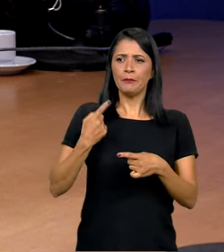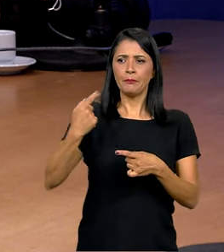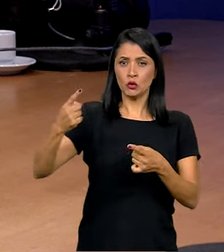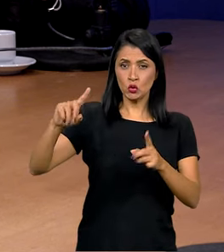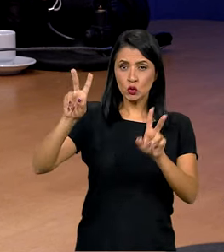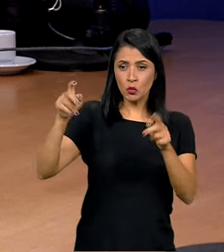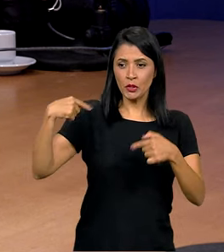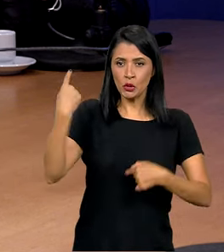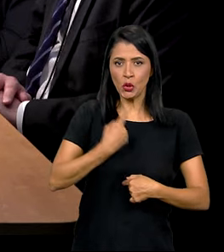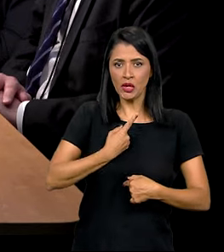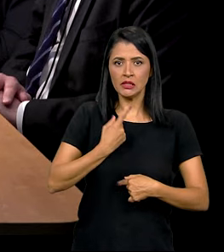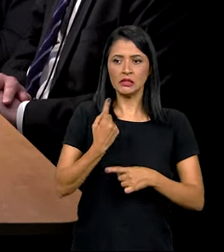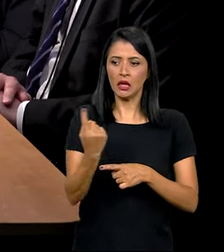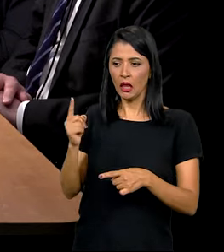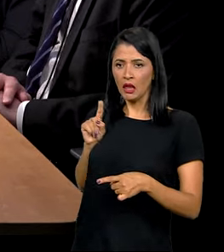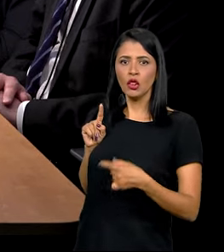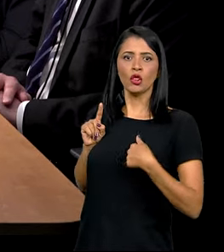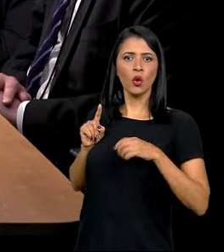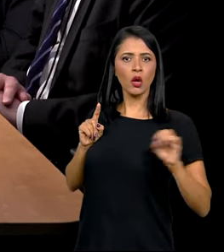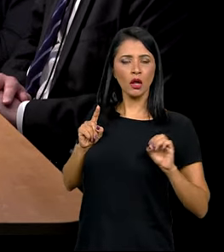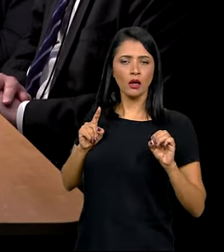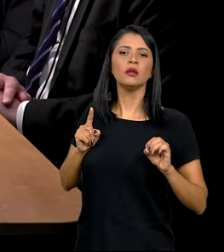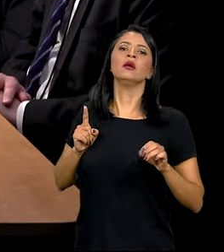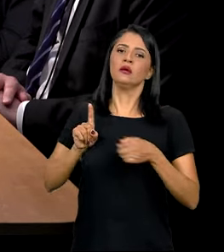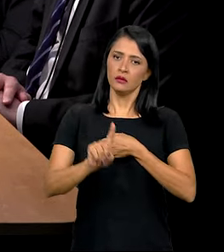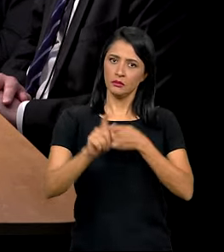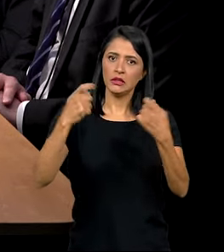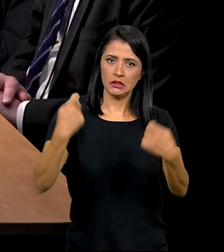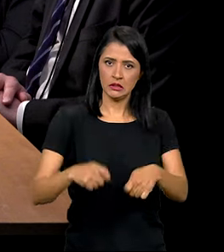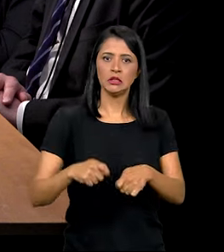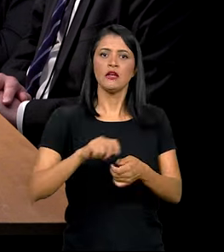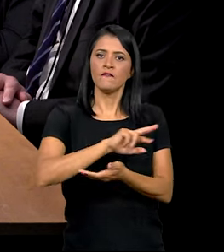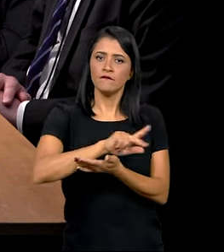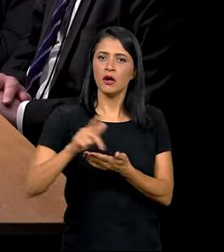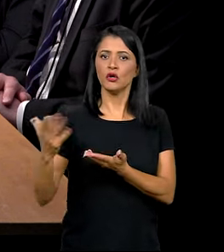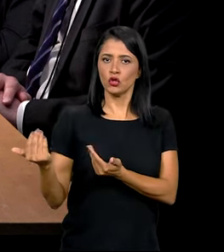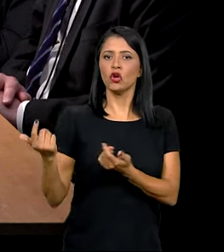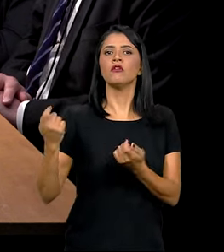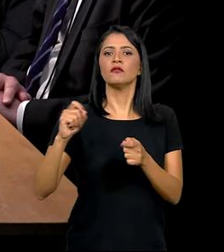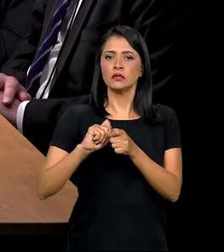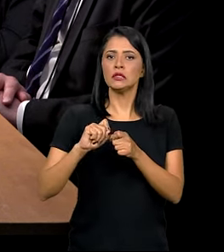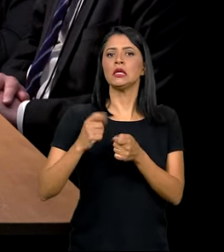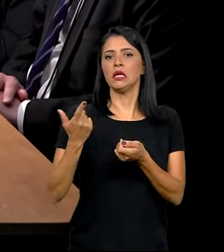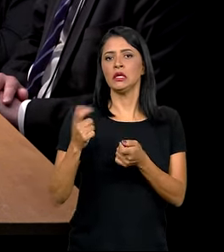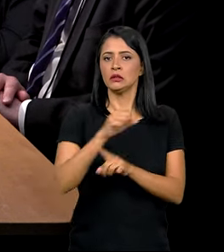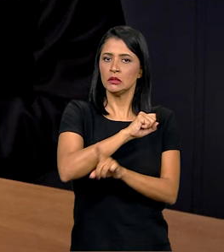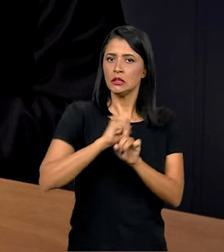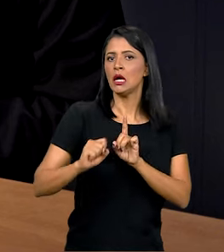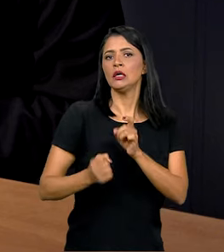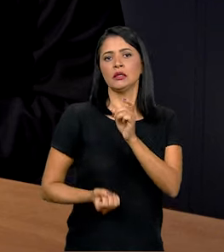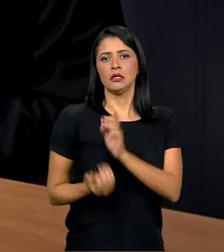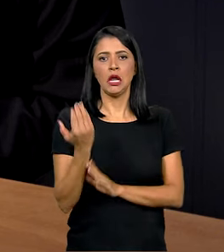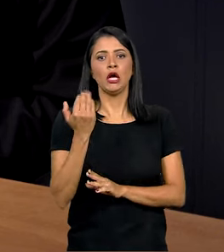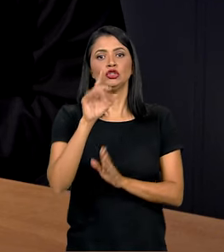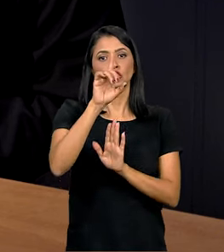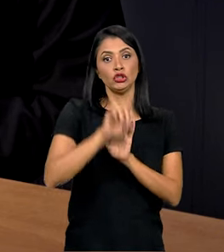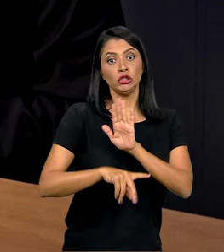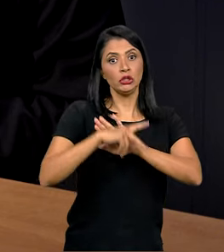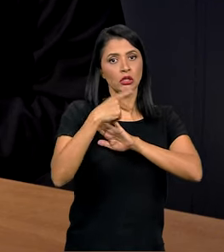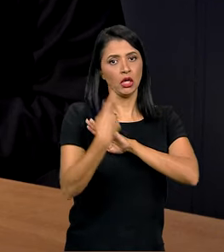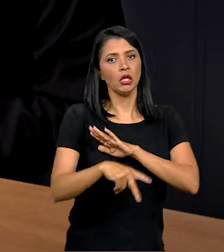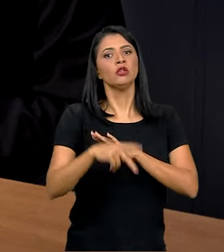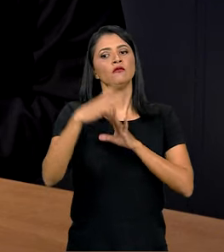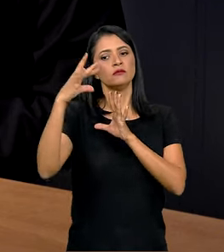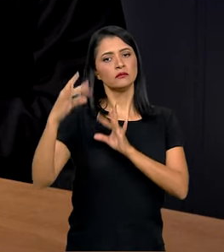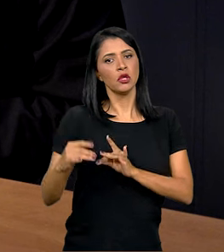Essa é a maior geração de jovens da história da humanidade nunca antes a gente teve tantos jovens o que a gente vai fazer enquanto sociedade direitos